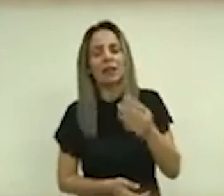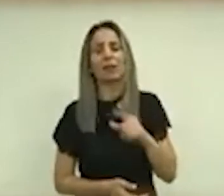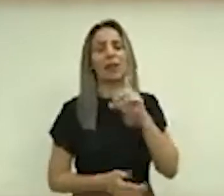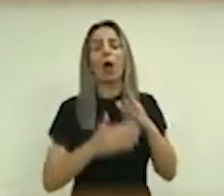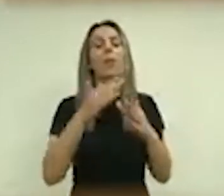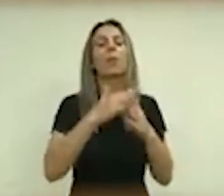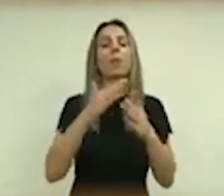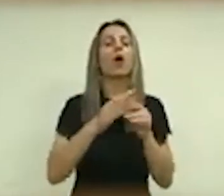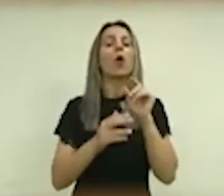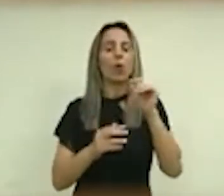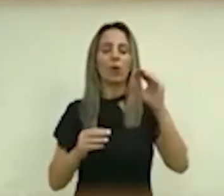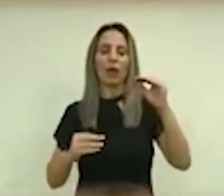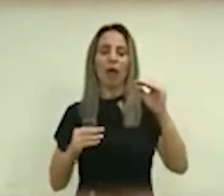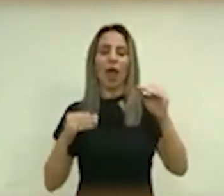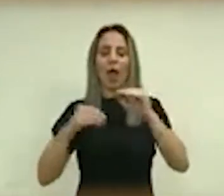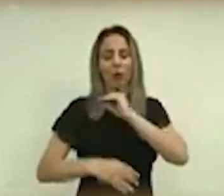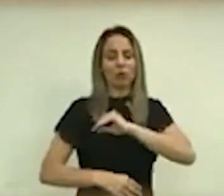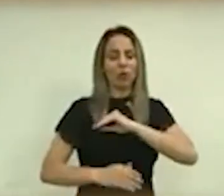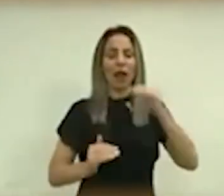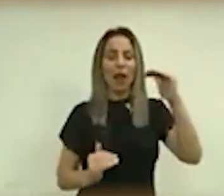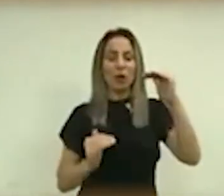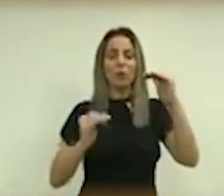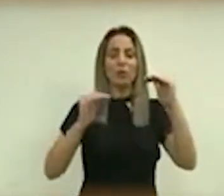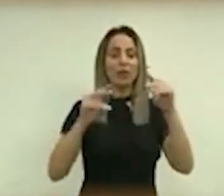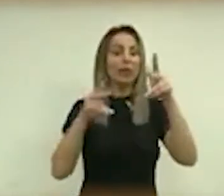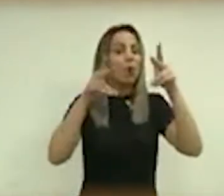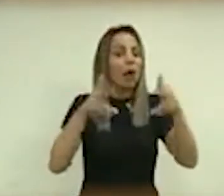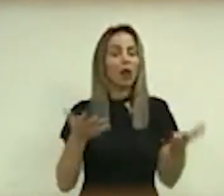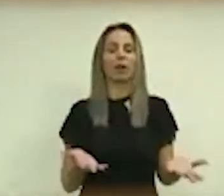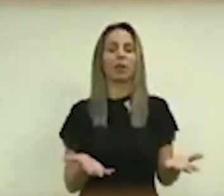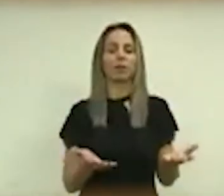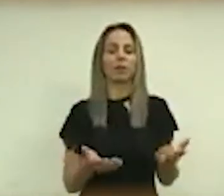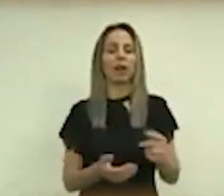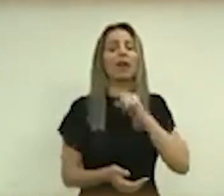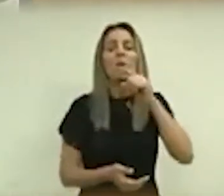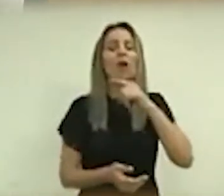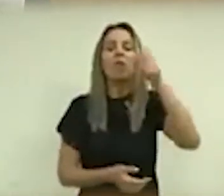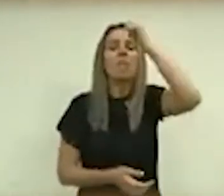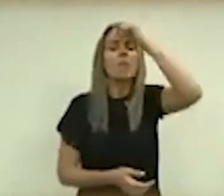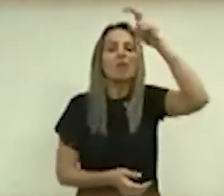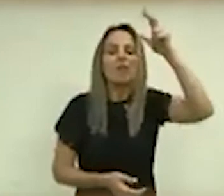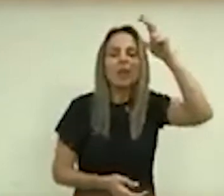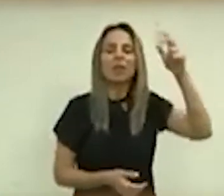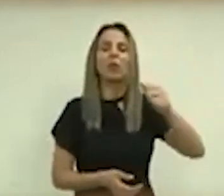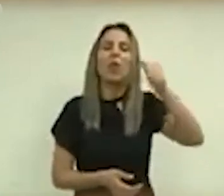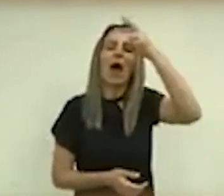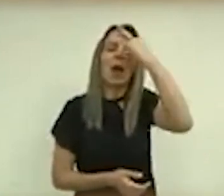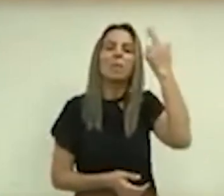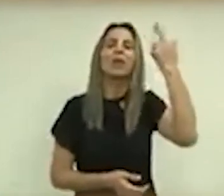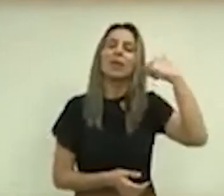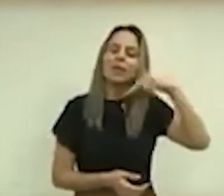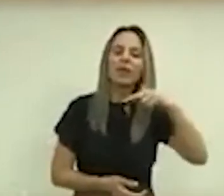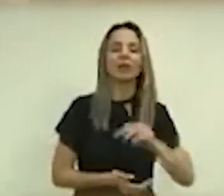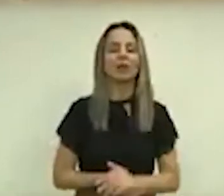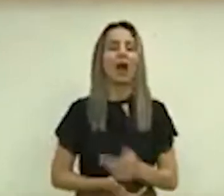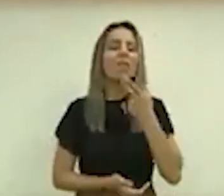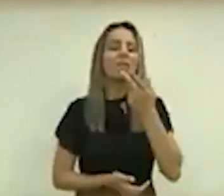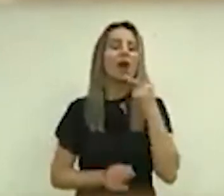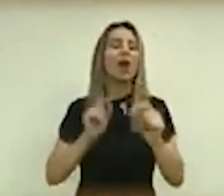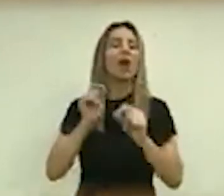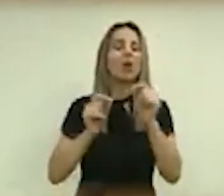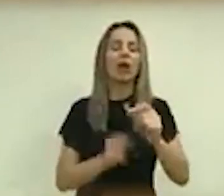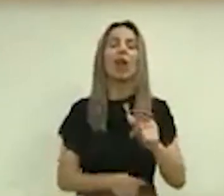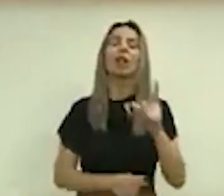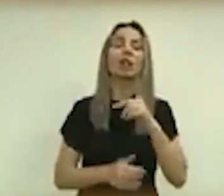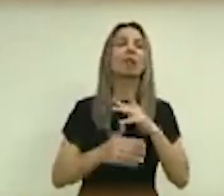impede, é a reposição inflacionária. Então, não adianta a prefeitura, a prefeita municipal, a prefeita Raquel, dizer que